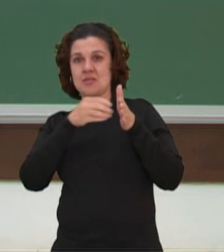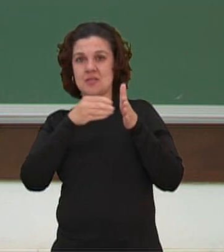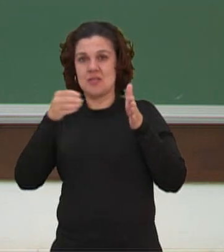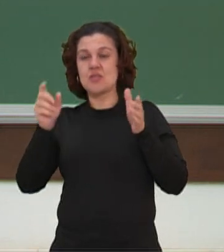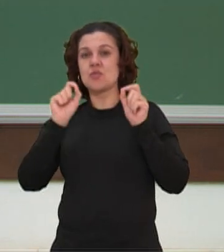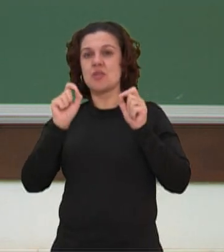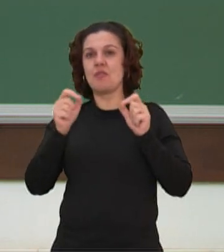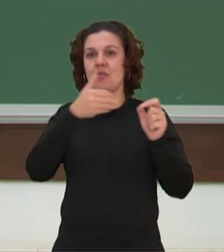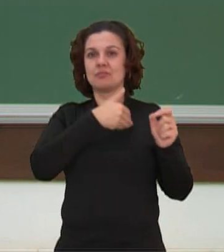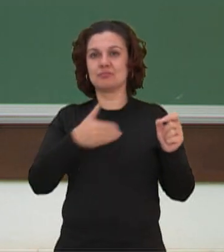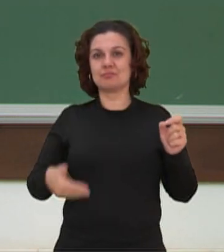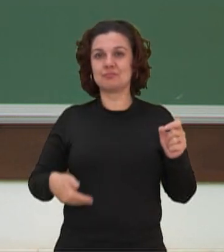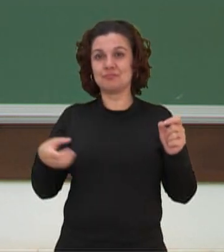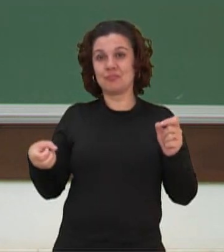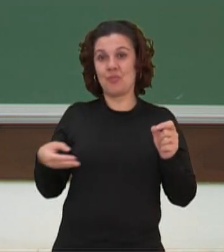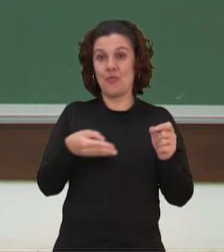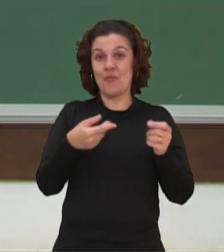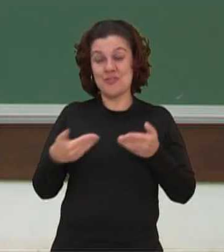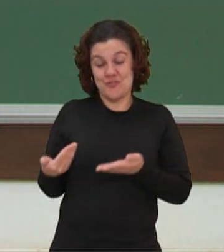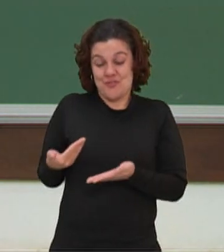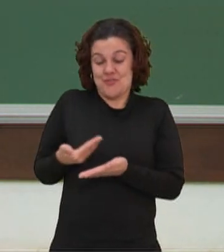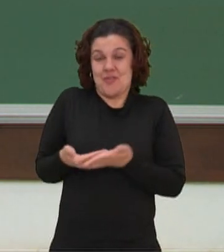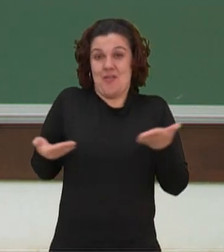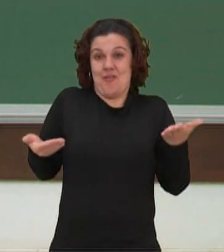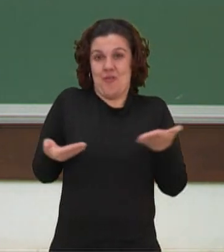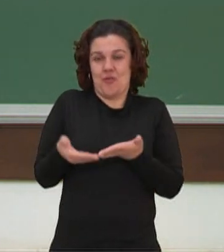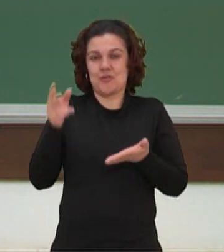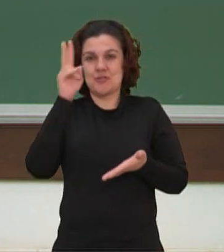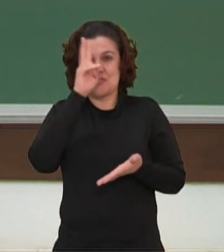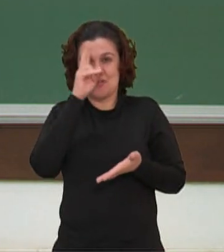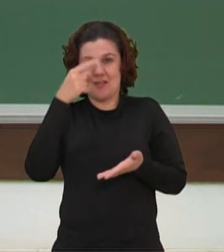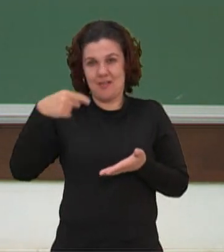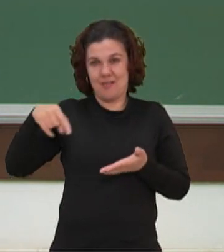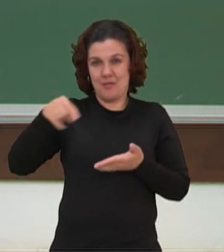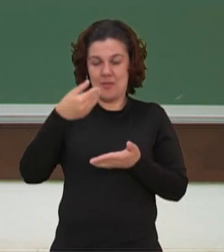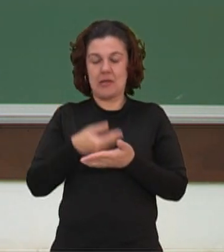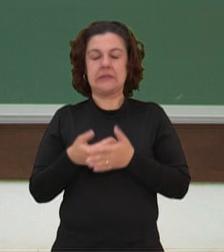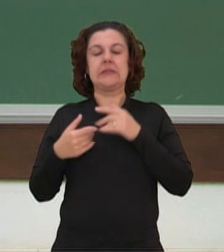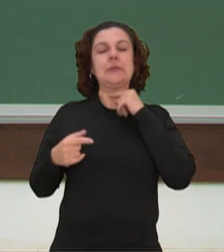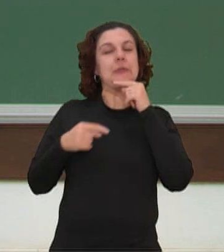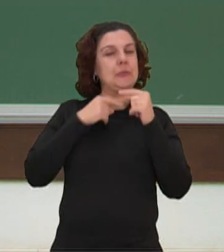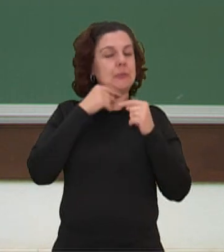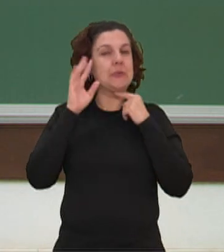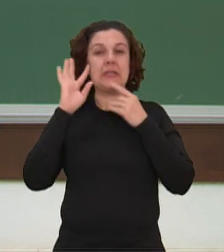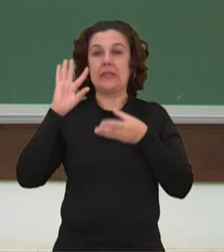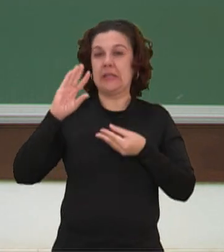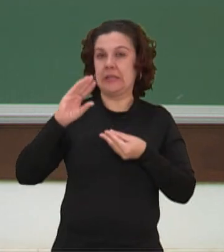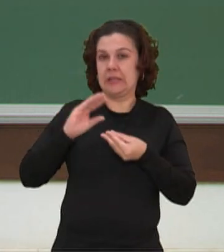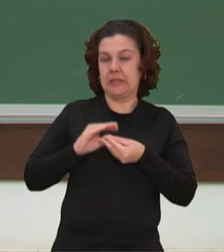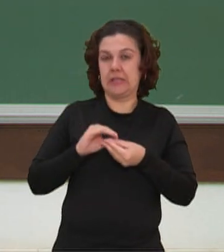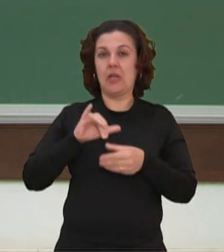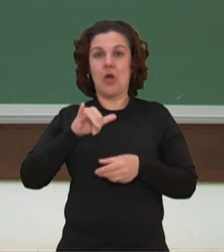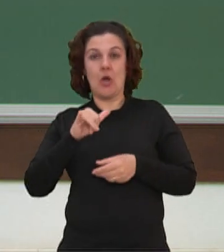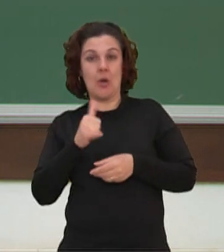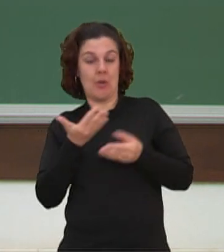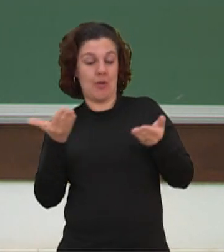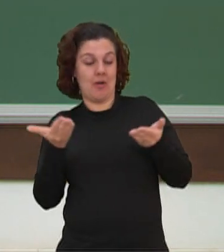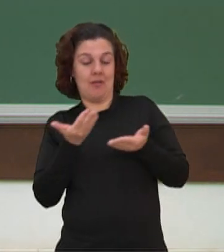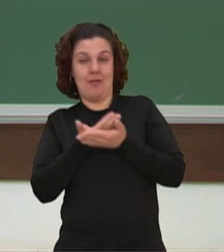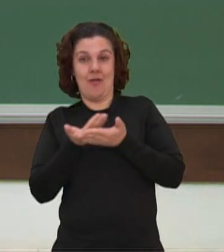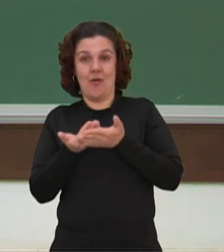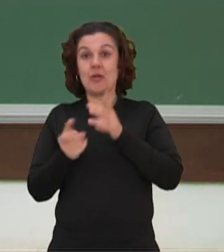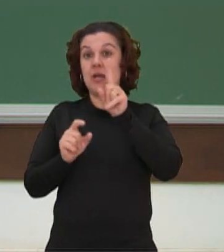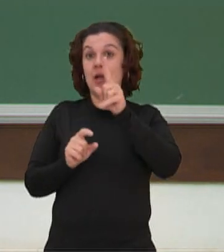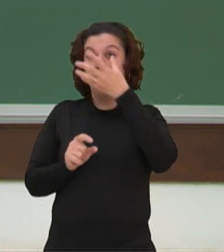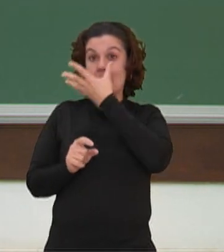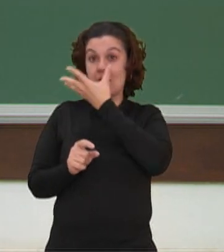gente vai relembrar na aula de hoje. Então, você lá que ficou meio em dúvida, não entendeu algo, aproveita a aula de hoje, vai lá.